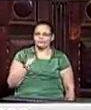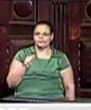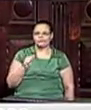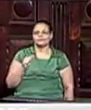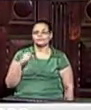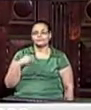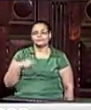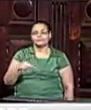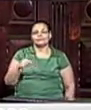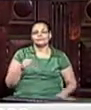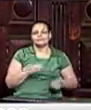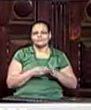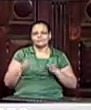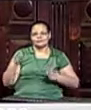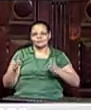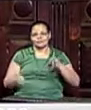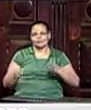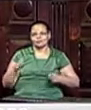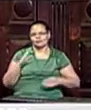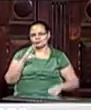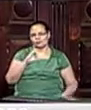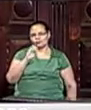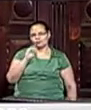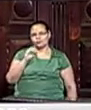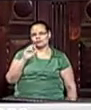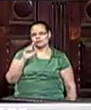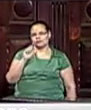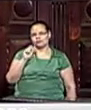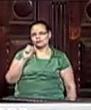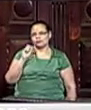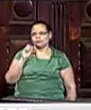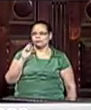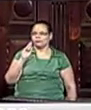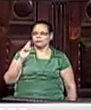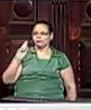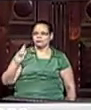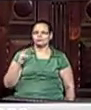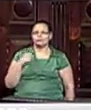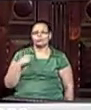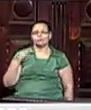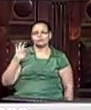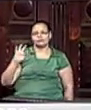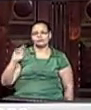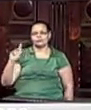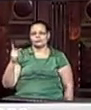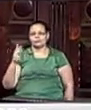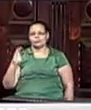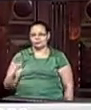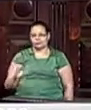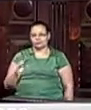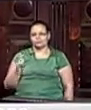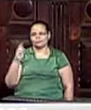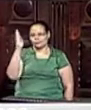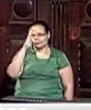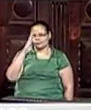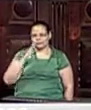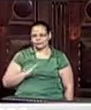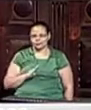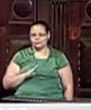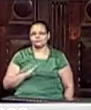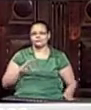período Collor e Itamar e o período do tucanato, Fernando Henrique Cardoso. O Brasil